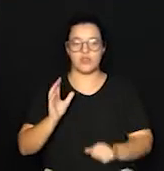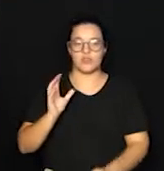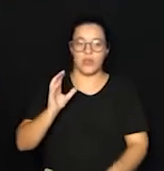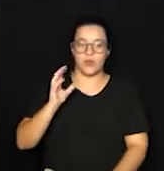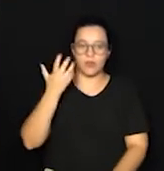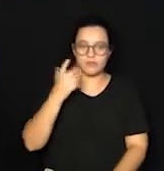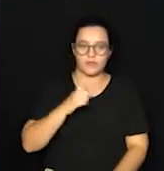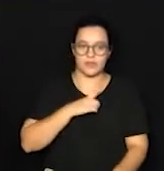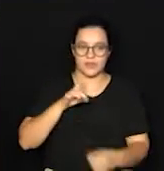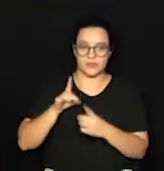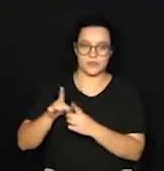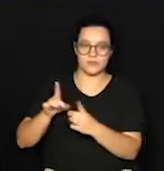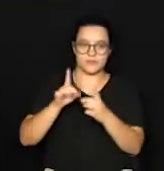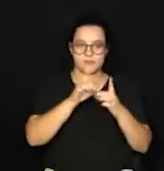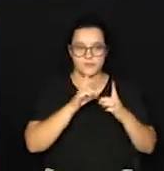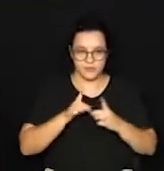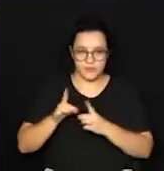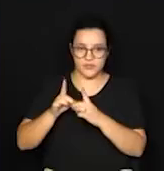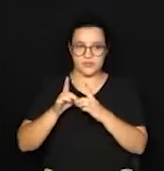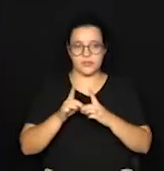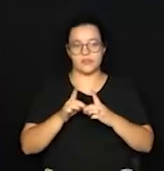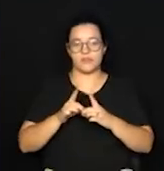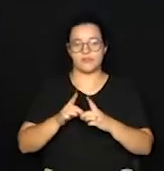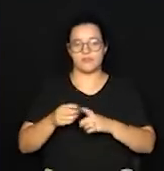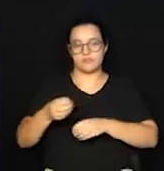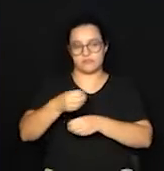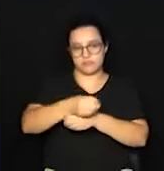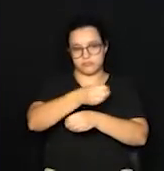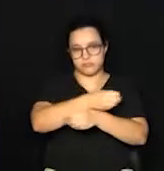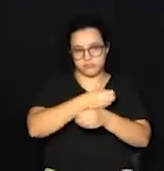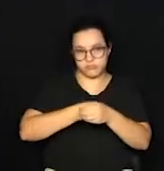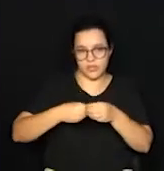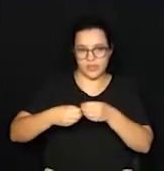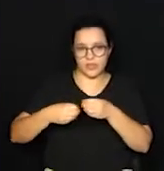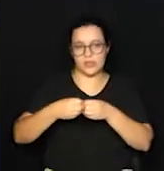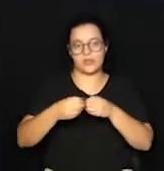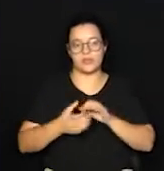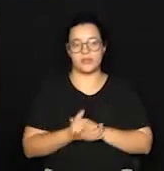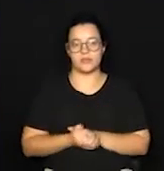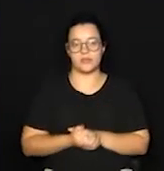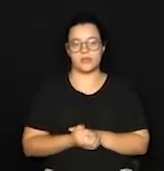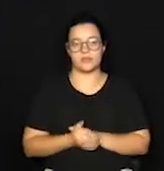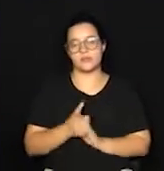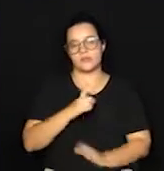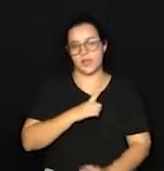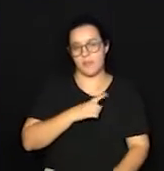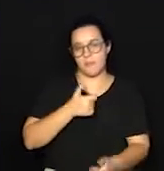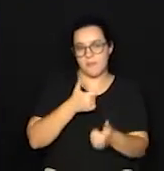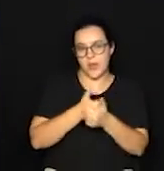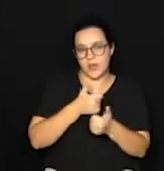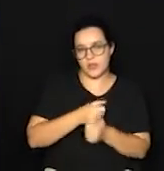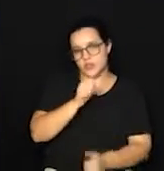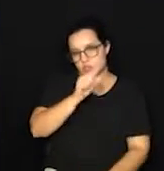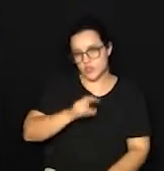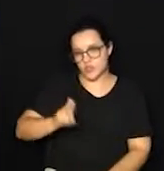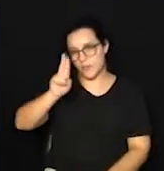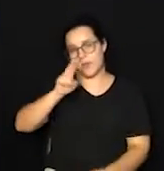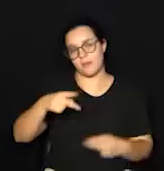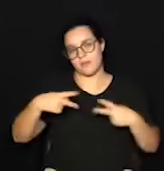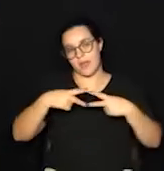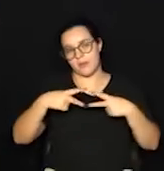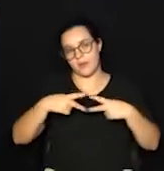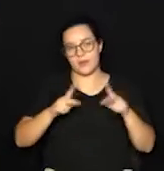acontece, atender a população das cidades conurbadas. Ali a gente pode falar de Sumaré, de Paulínia,